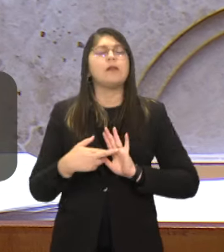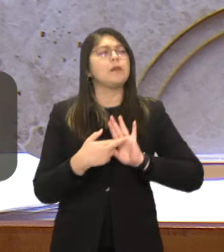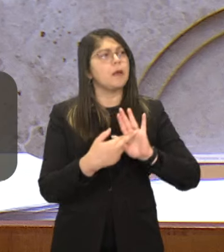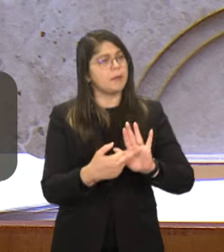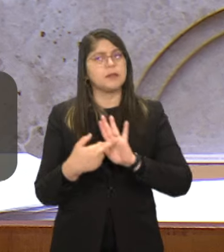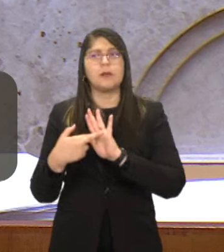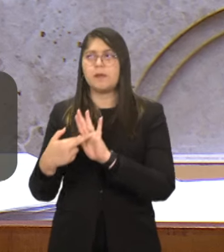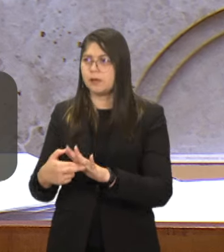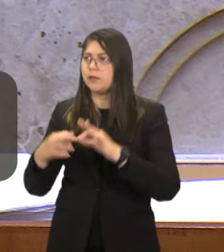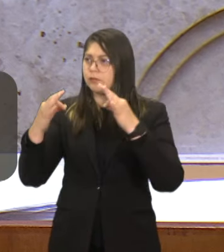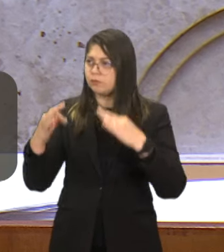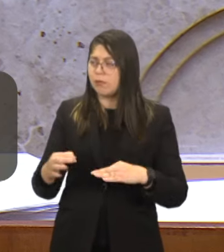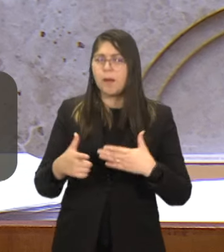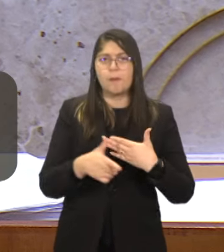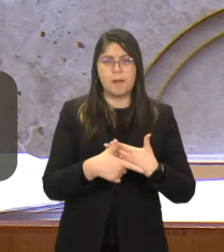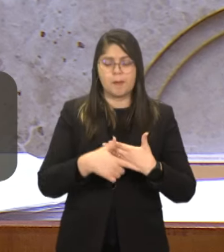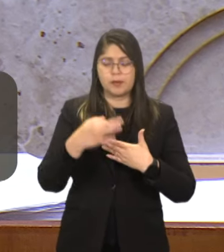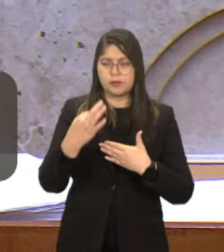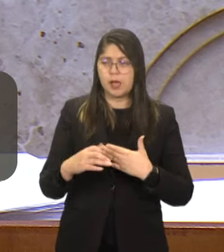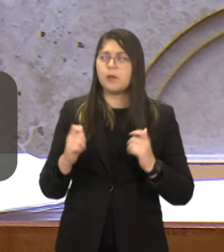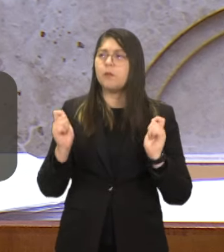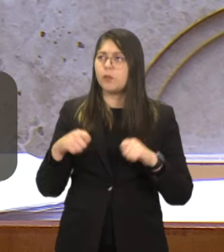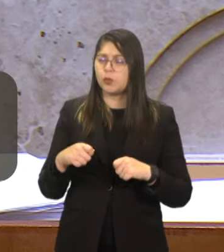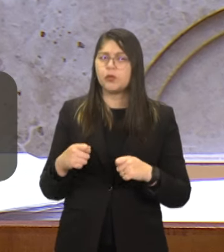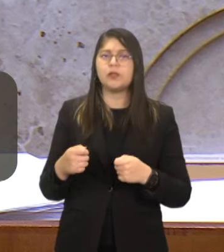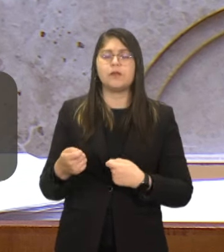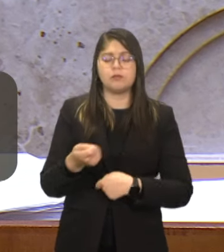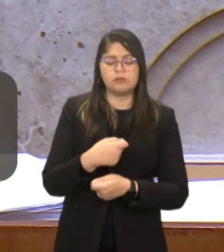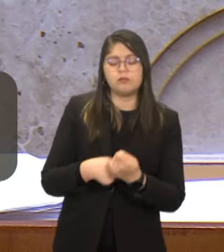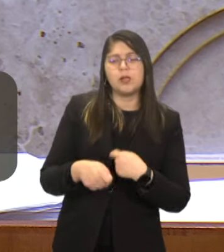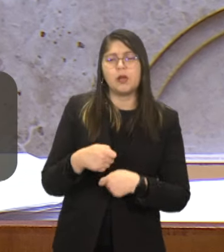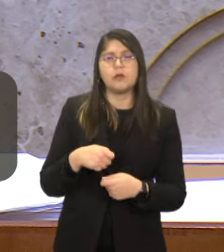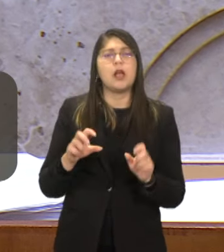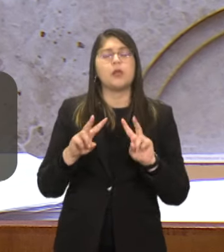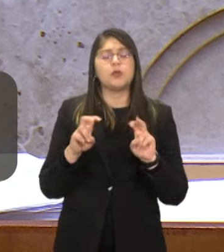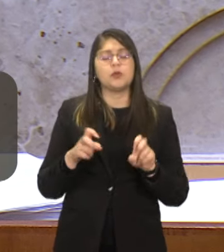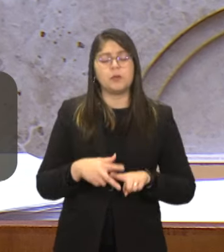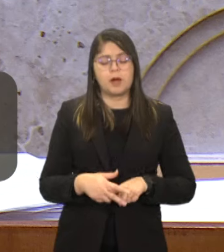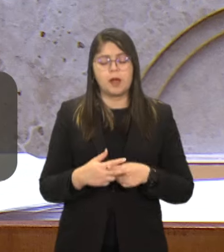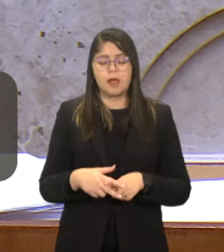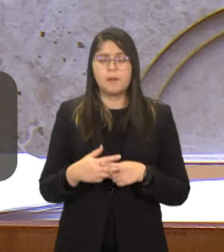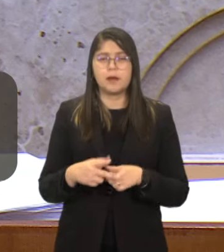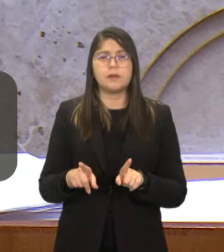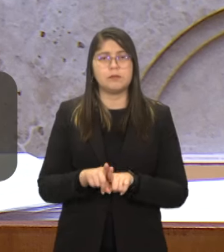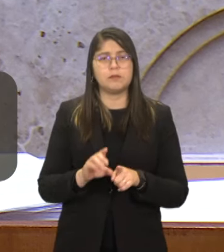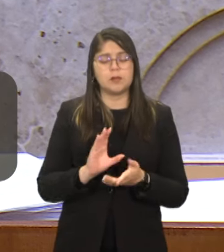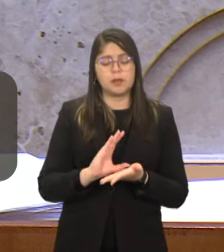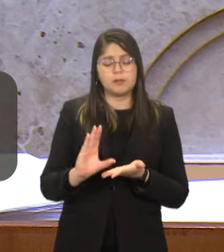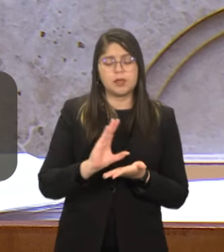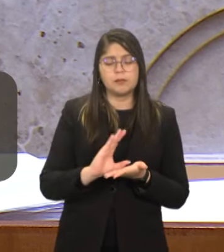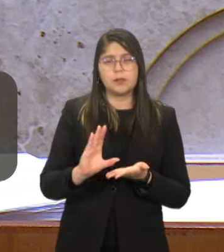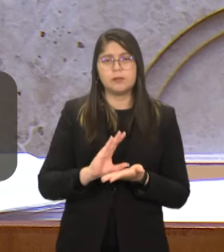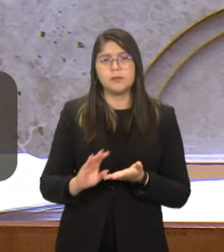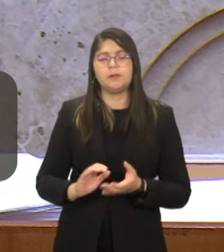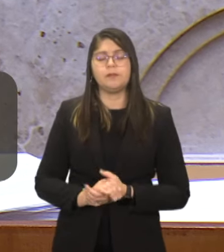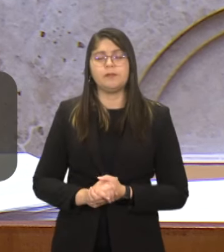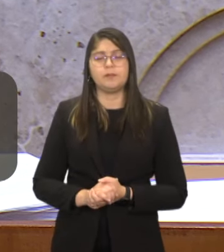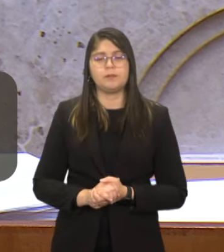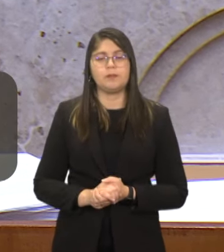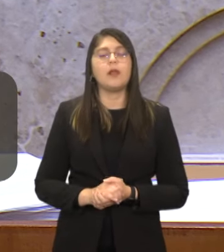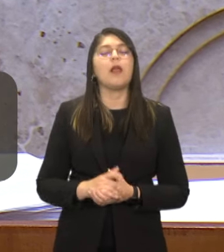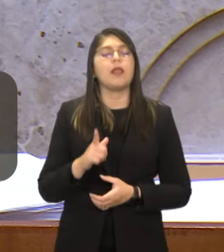eram legitimadas a transigir sobre os mecanismos de reparação e compensação de danos visados. Houve